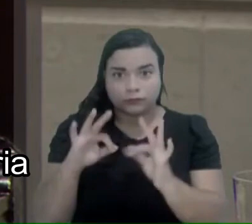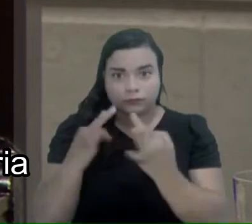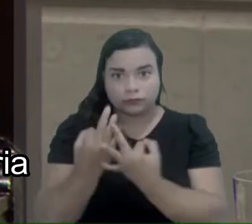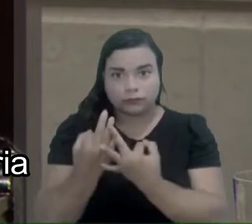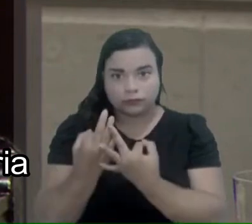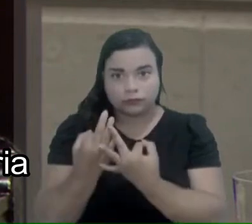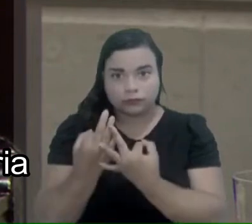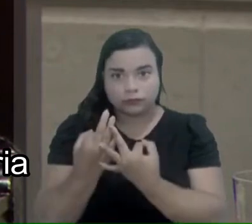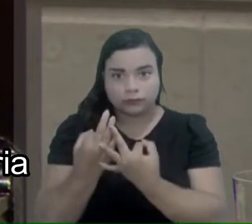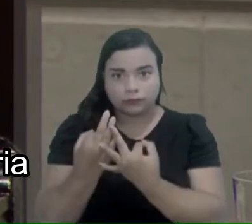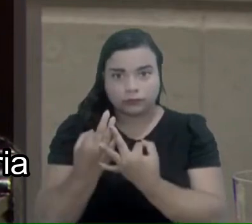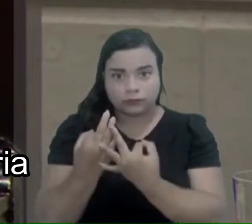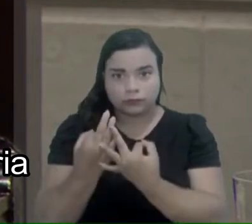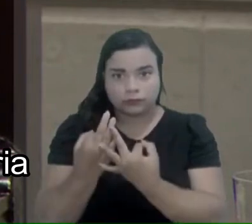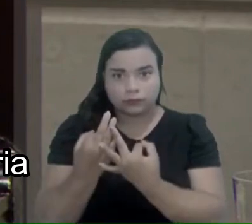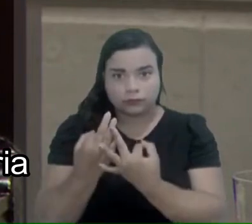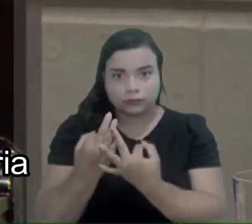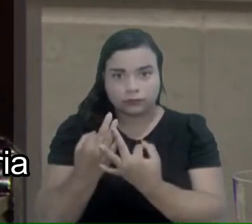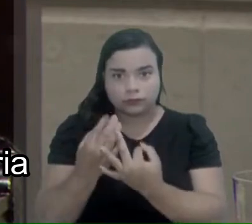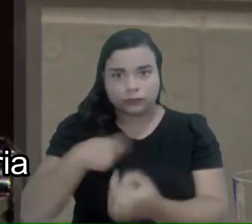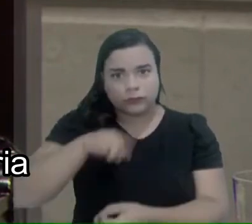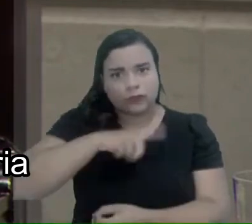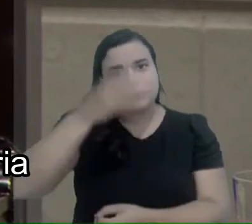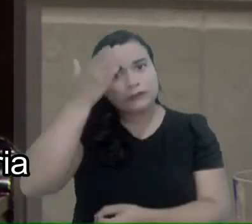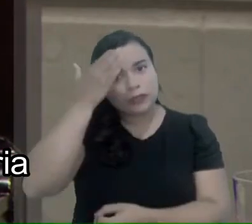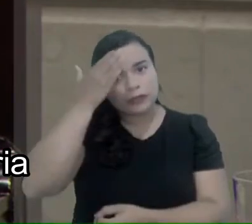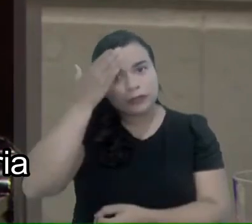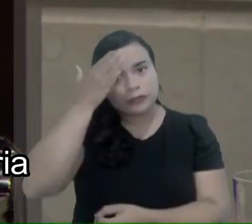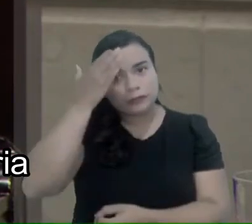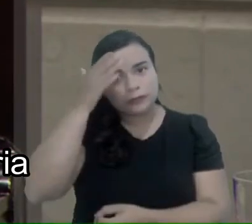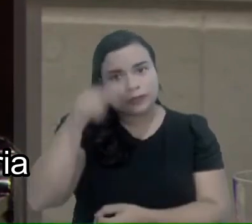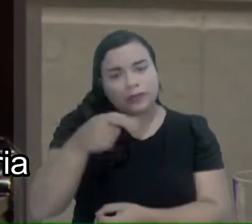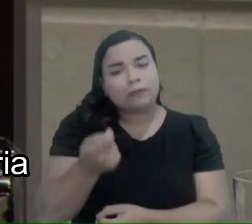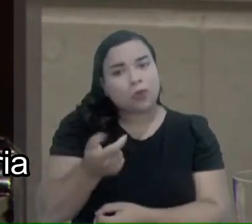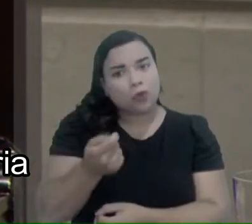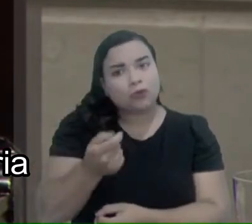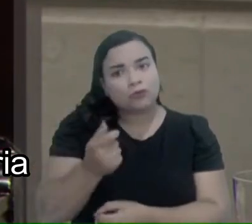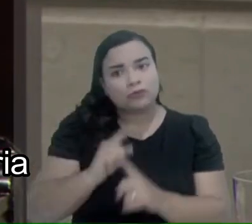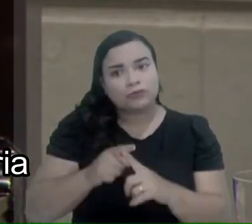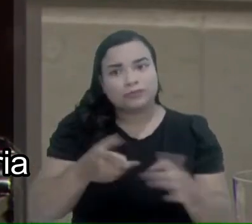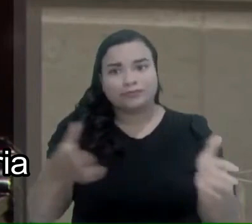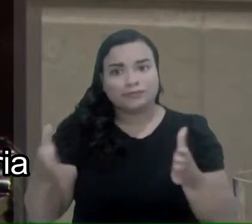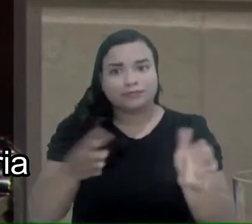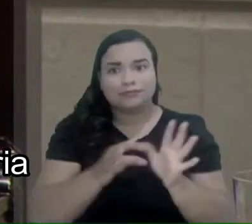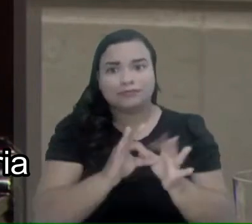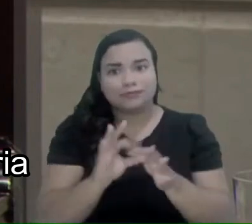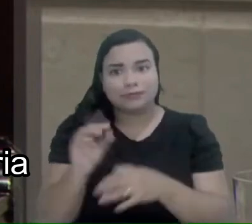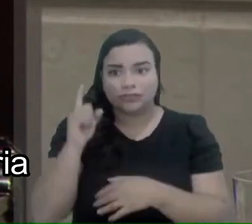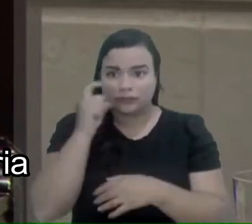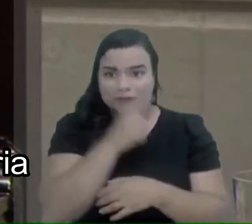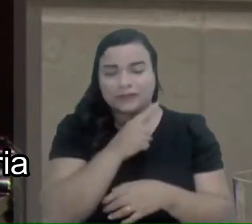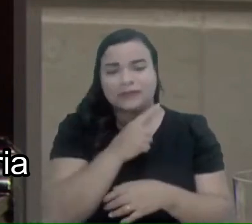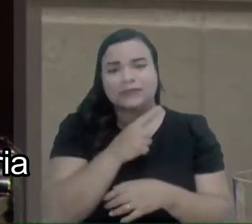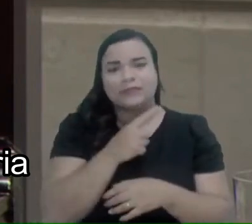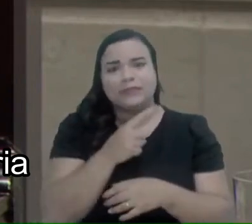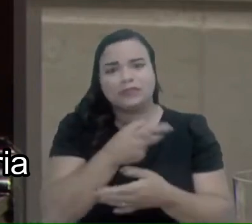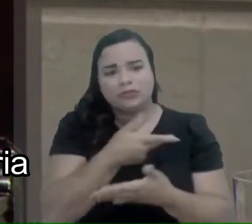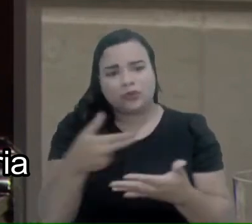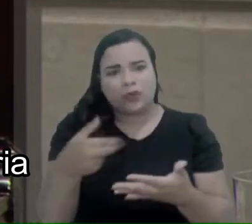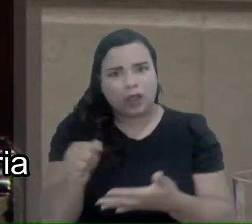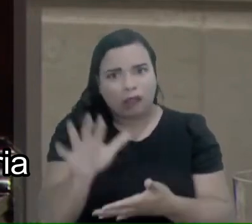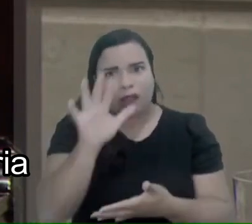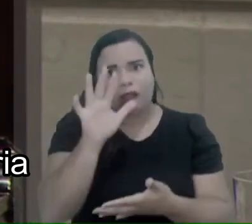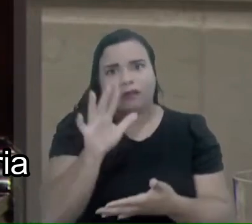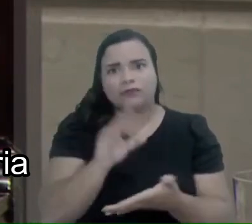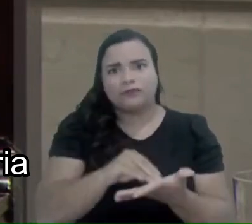que entendemos que é insuficiente, ainda mais num contexto de precarização da